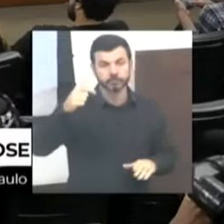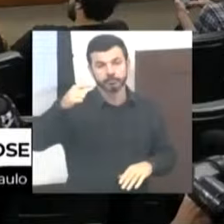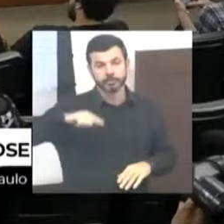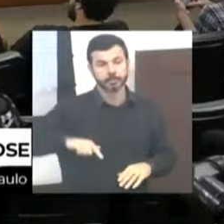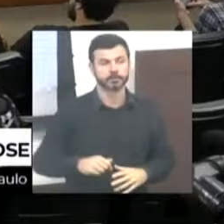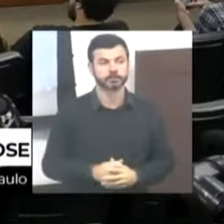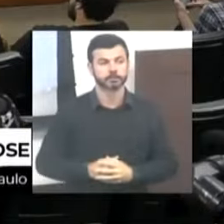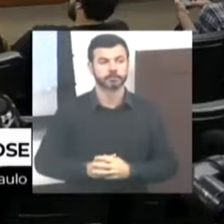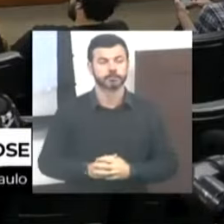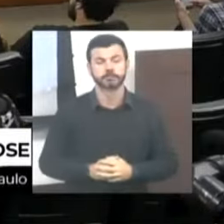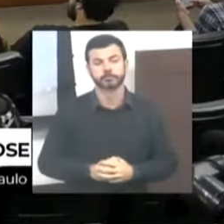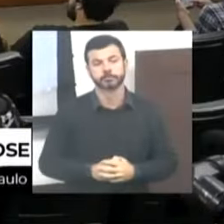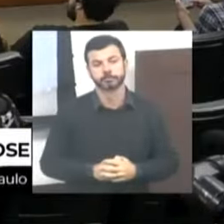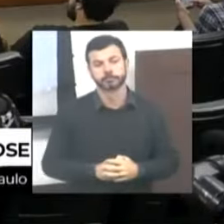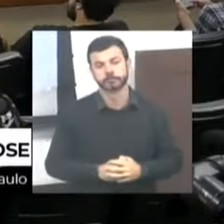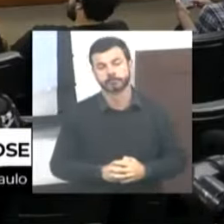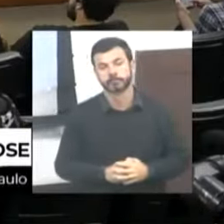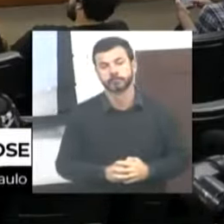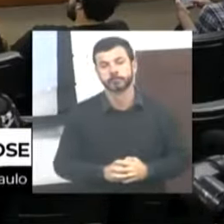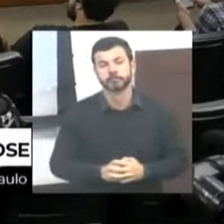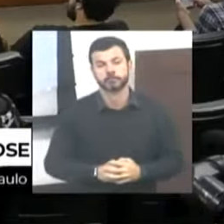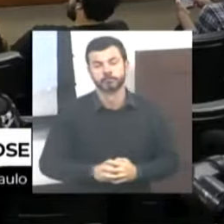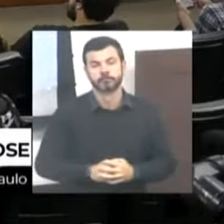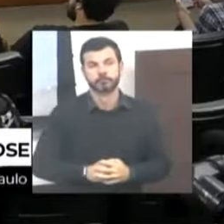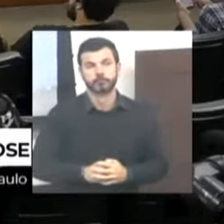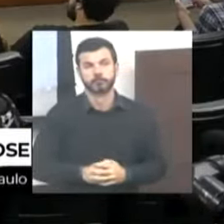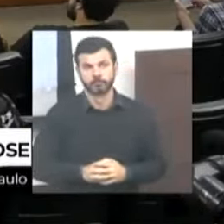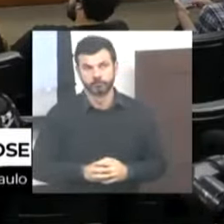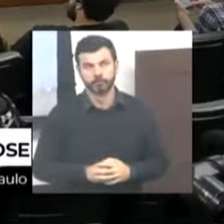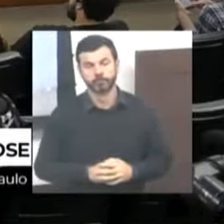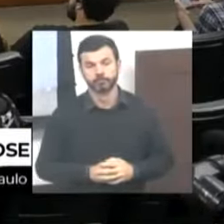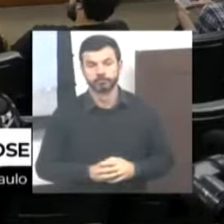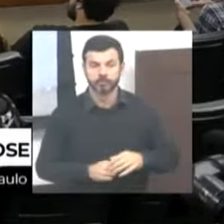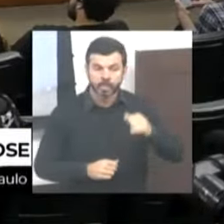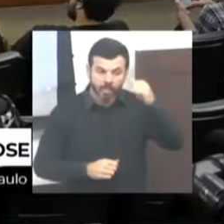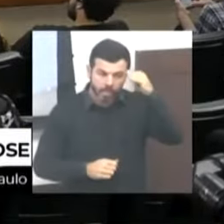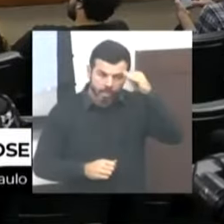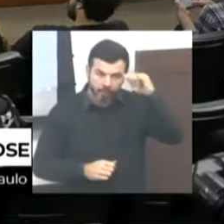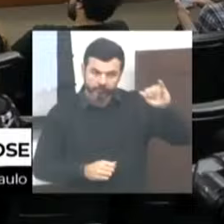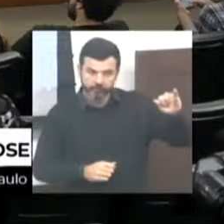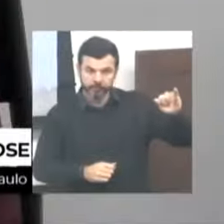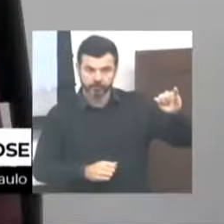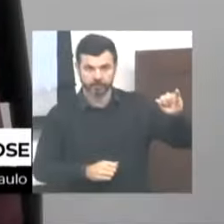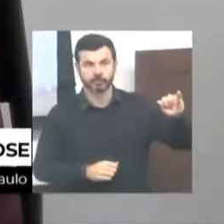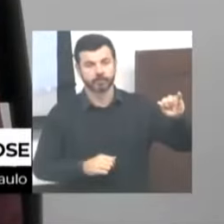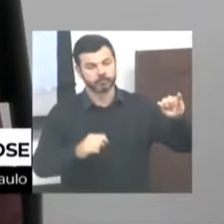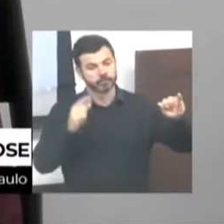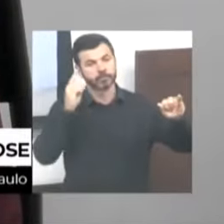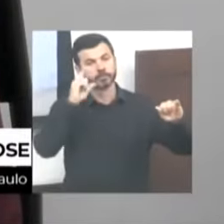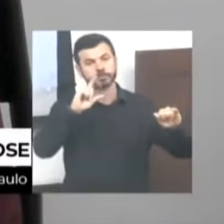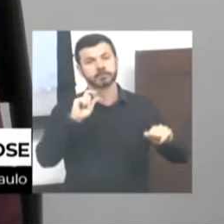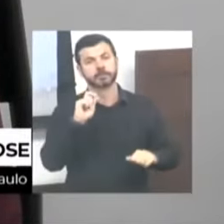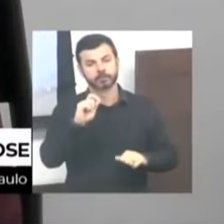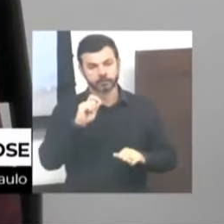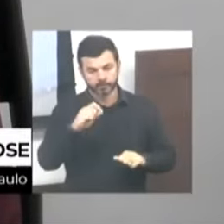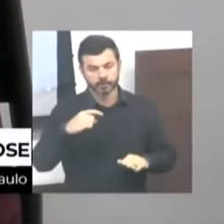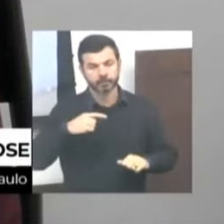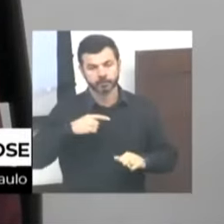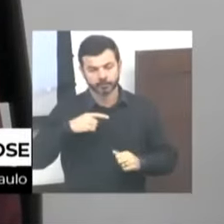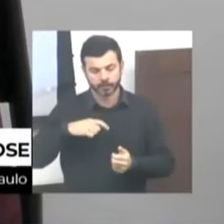tem ampliado a prevenção no sentido de abrir opções né inaugurar e abrir